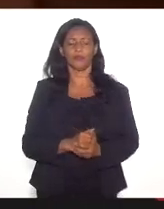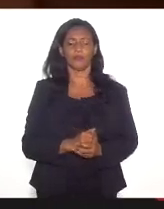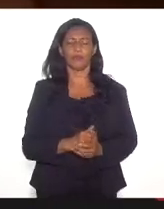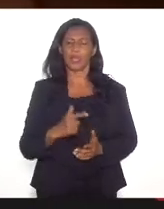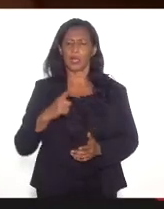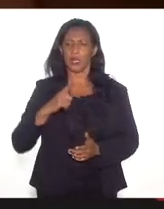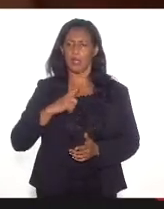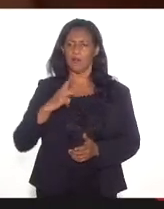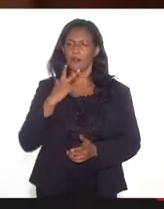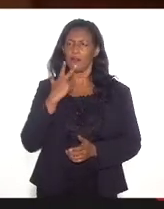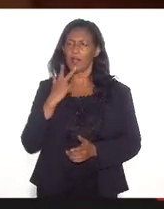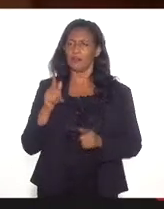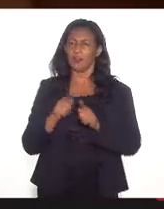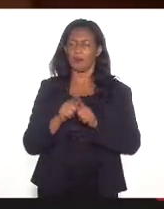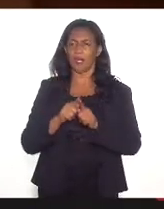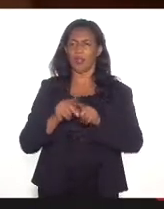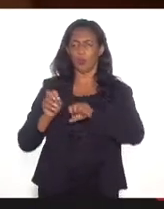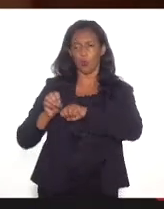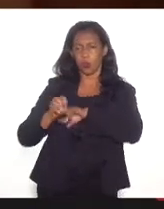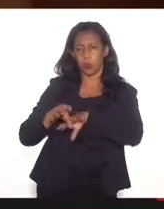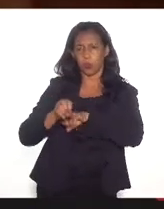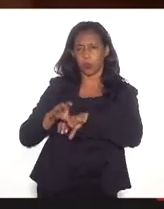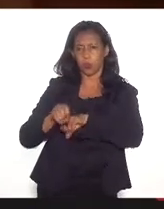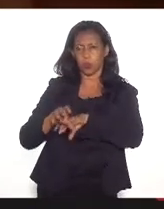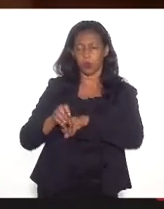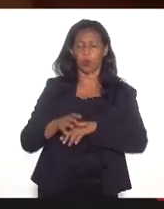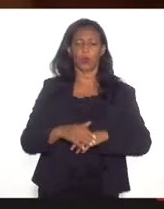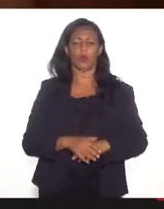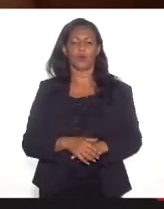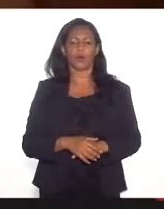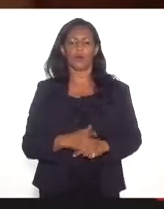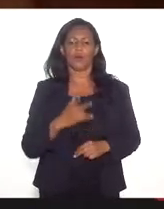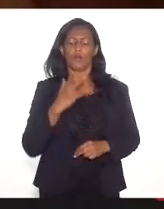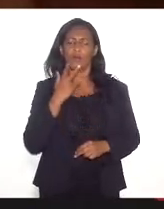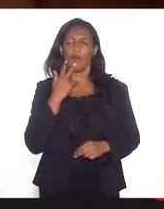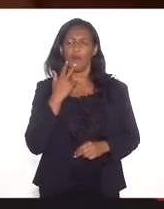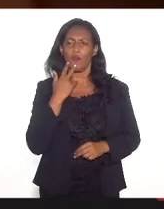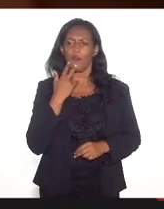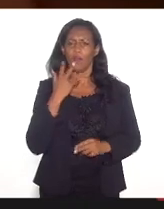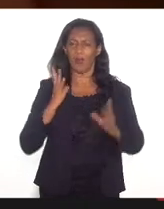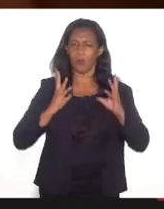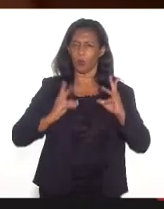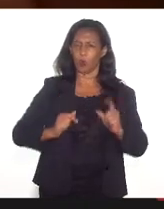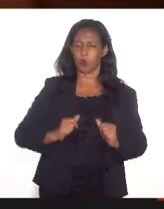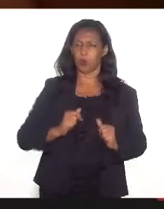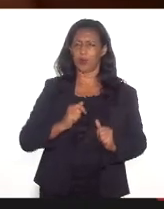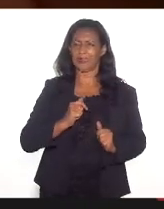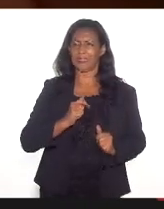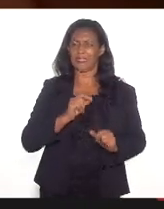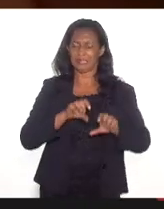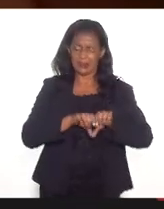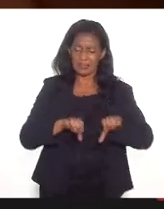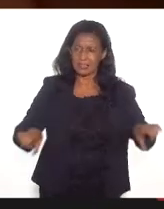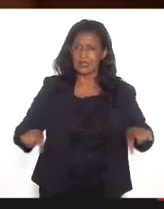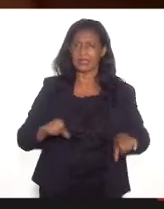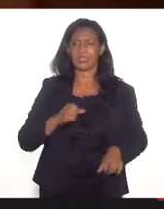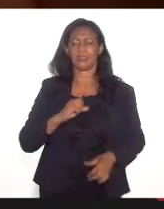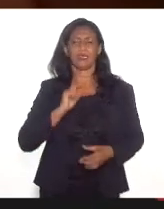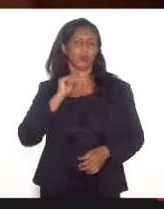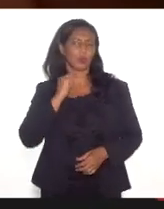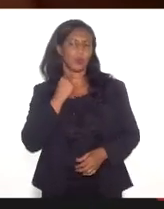tem a dimensão da educação, tem a dimensão da habitação, tem a dimensão do saneamento, tudo isso está corretíssimo. E tem a dimensão também